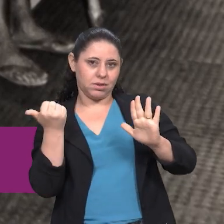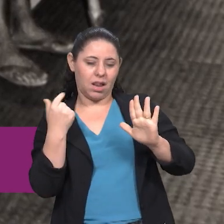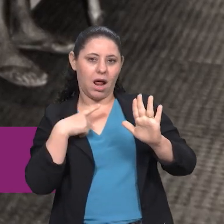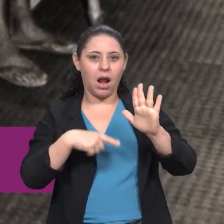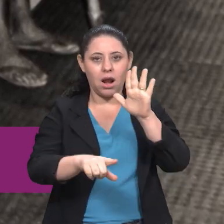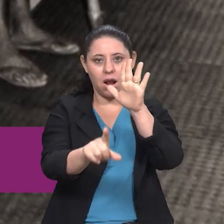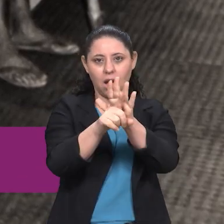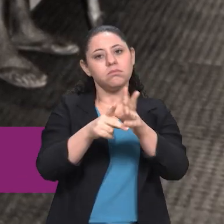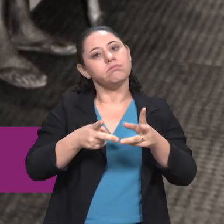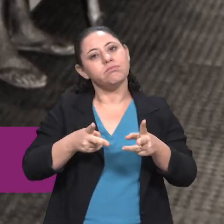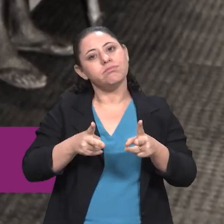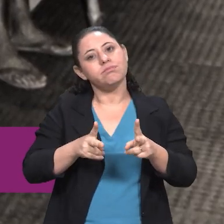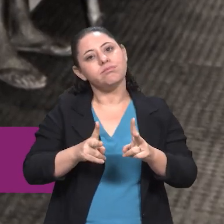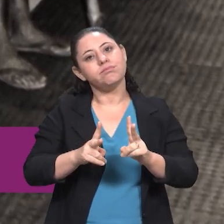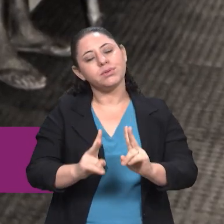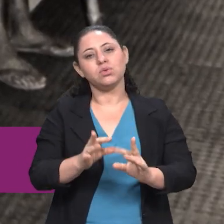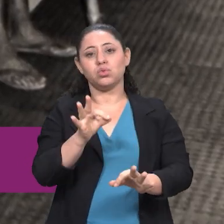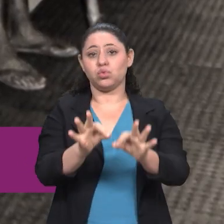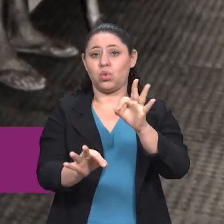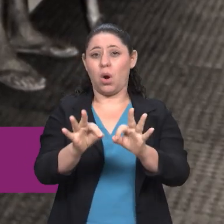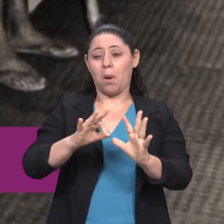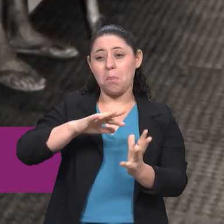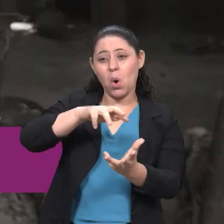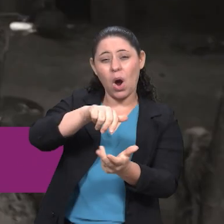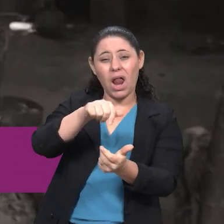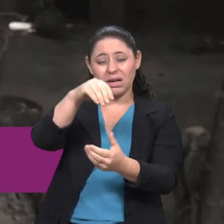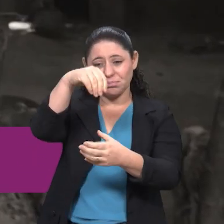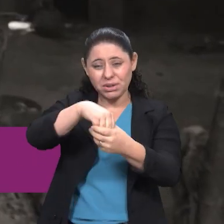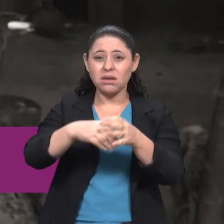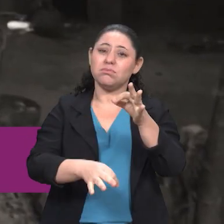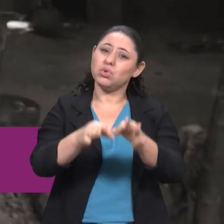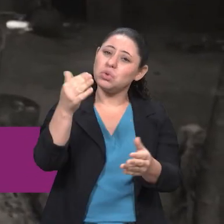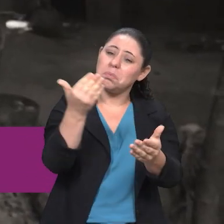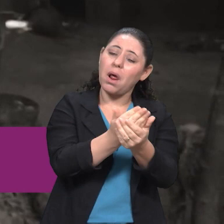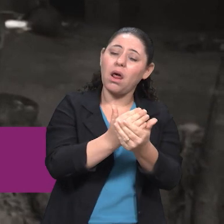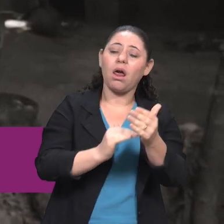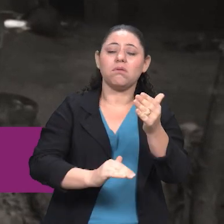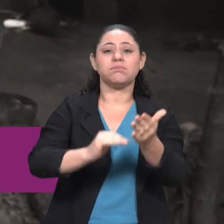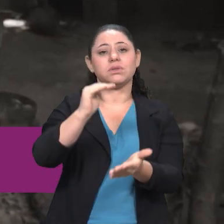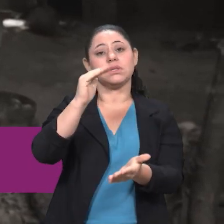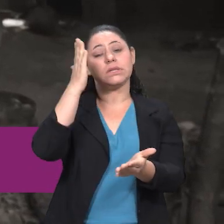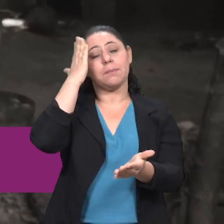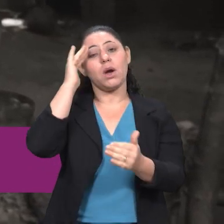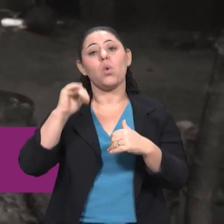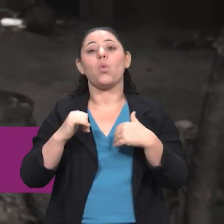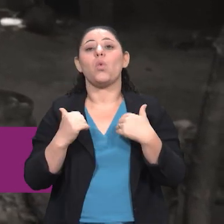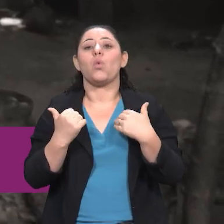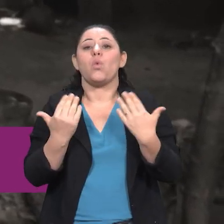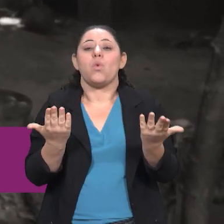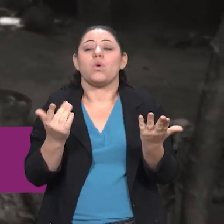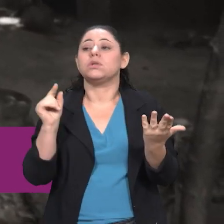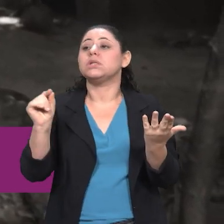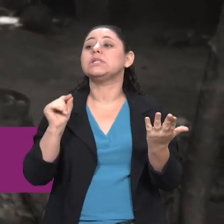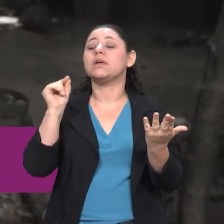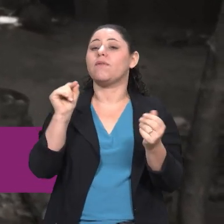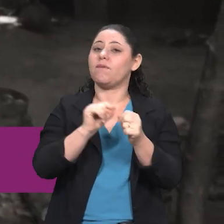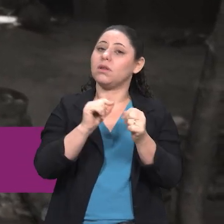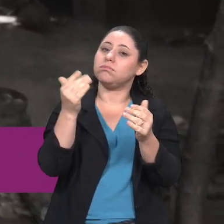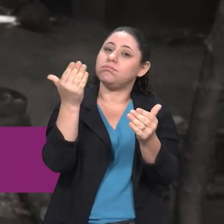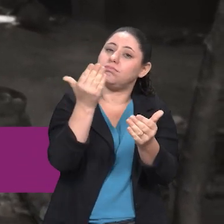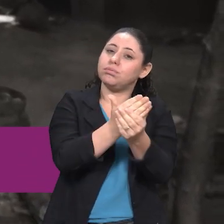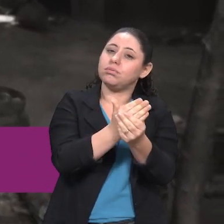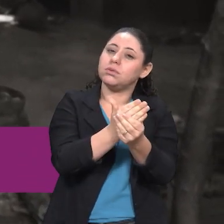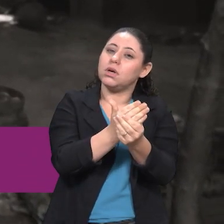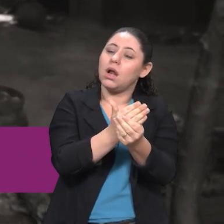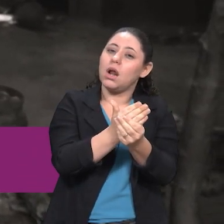veto, a lei entra em vigor no mundo jurídico. E aí, o que vai acontecer é saber quem e quando será ajuizada uma